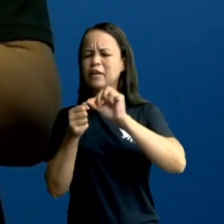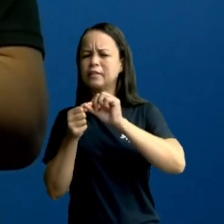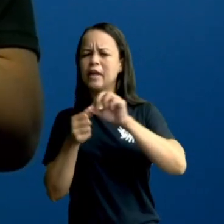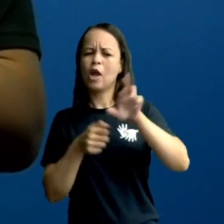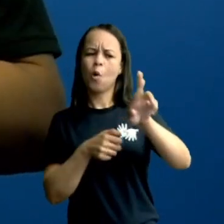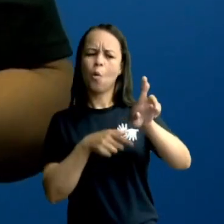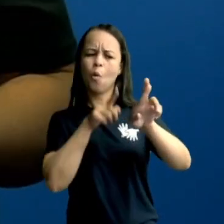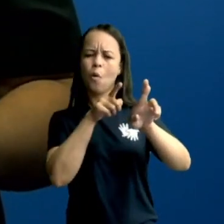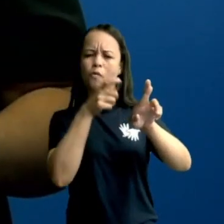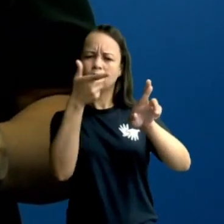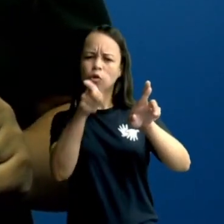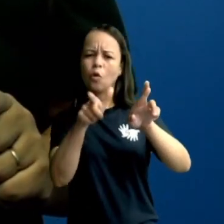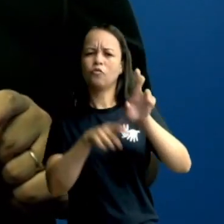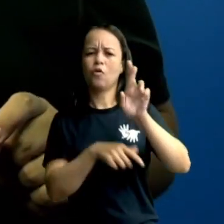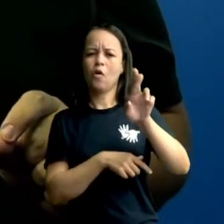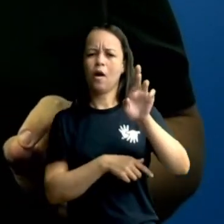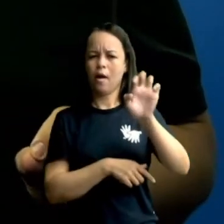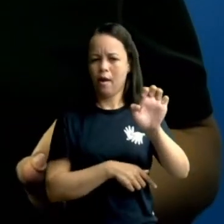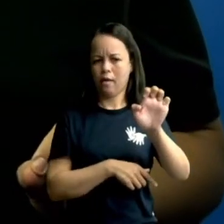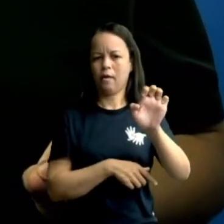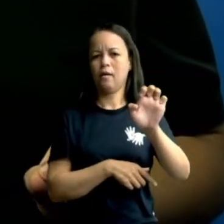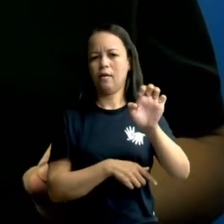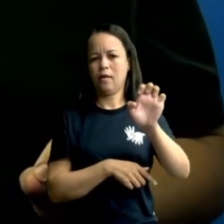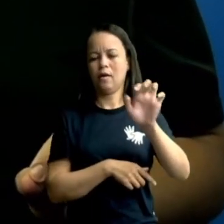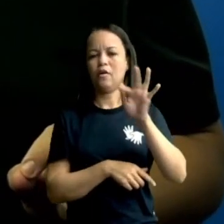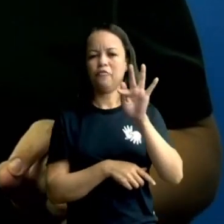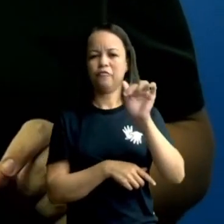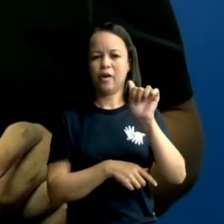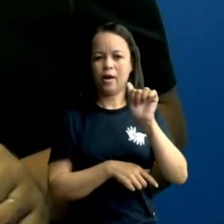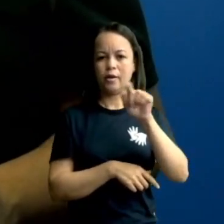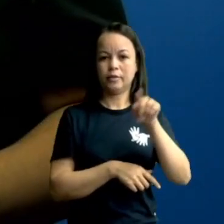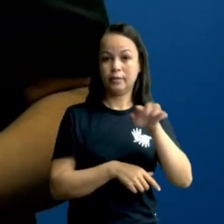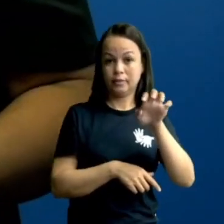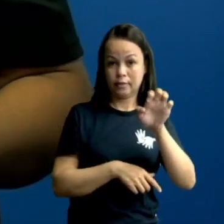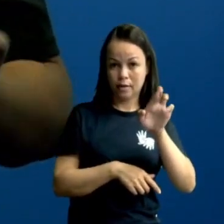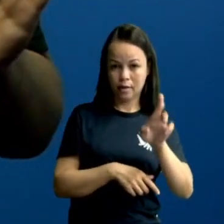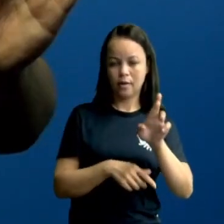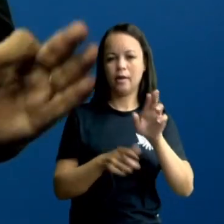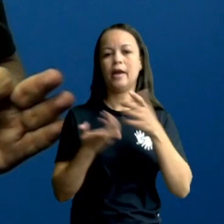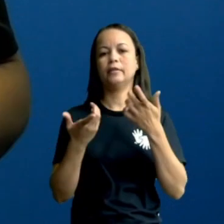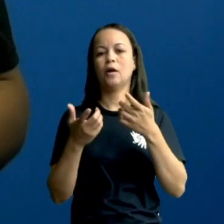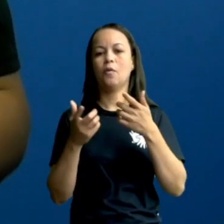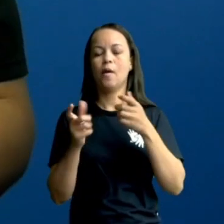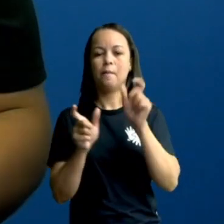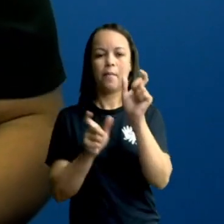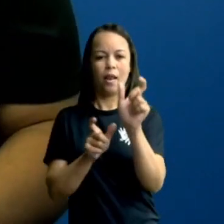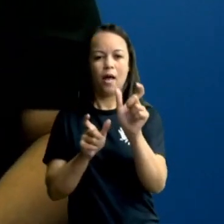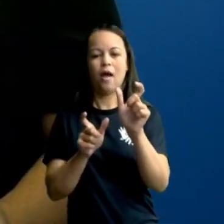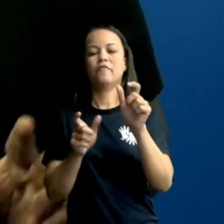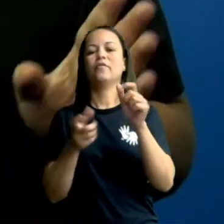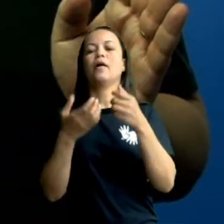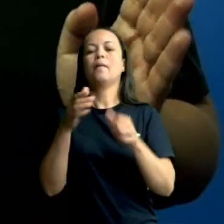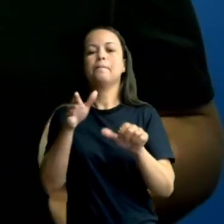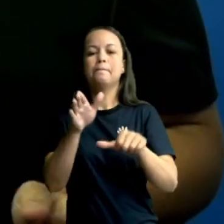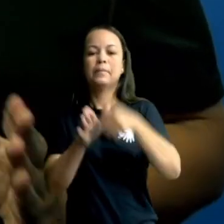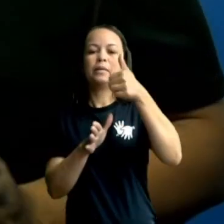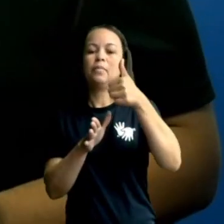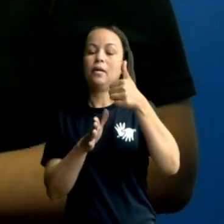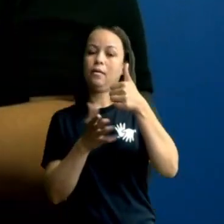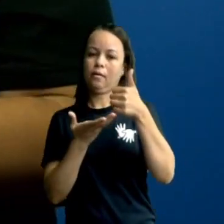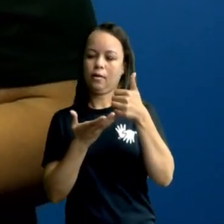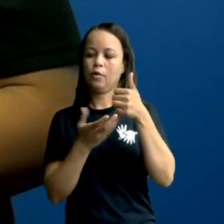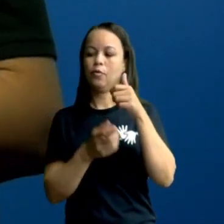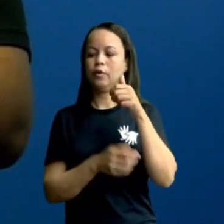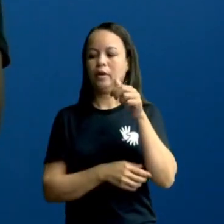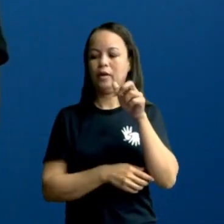um prefixo. Fazer, uma palavra primitiva. Ou seja, quando acontecer esse fenômeno, chamamos